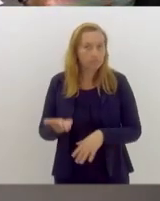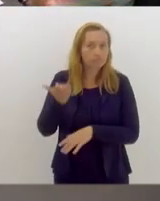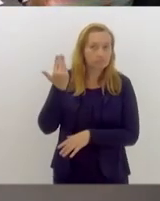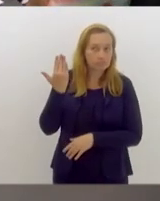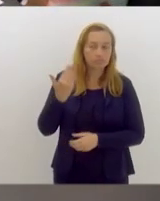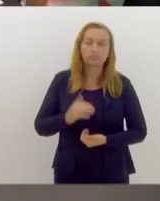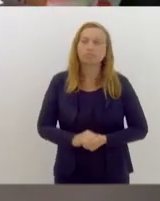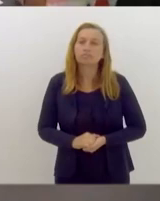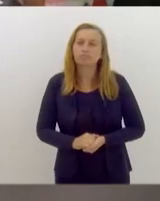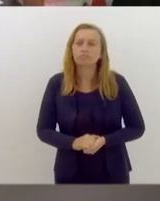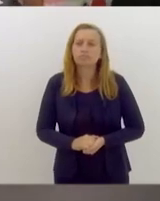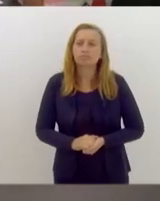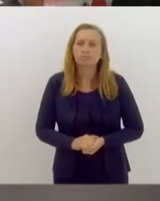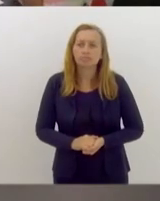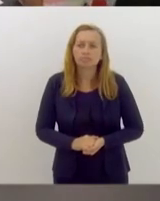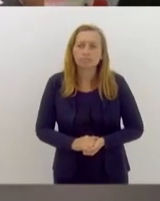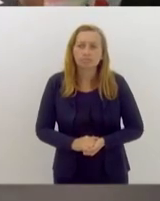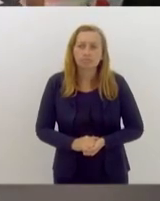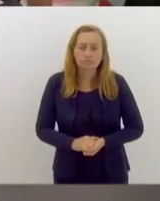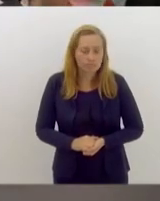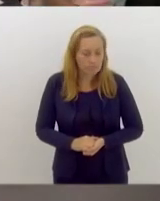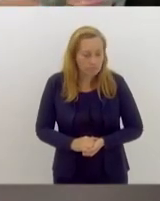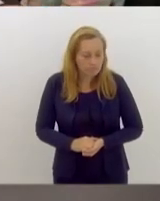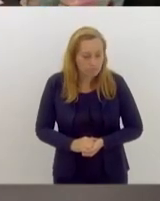anteriores, sobretudo